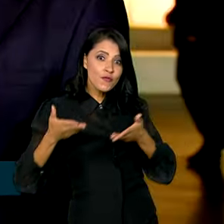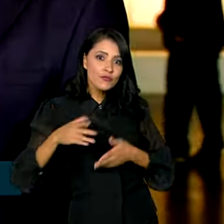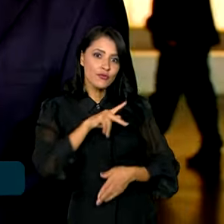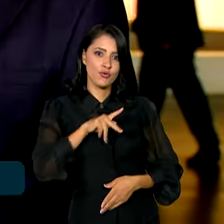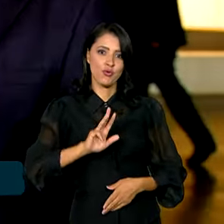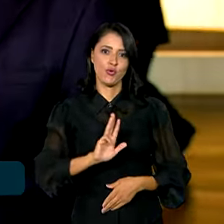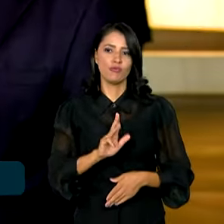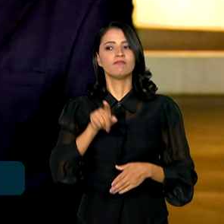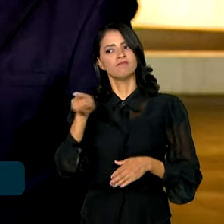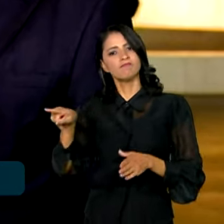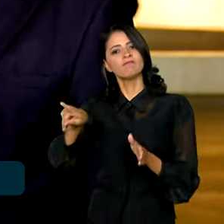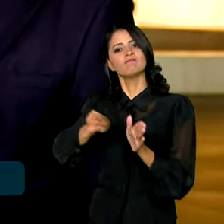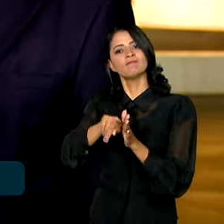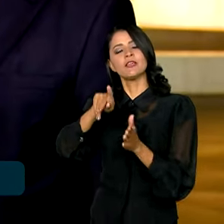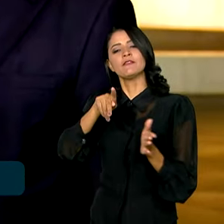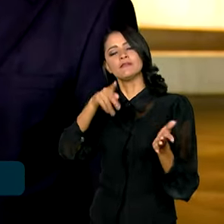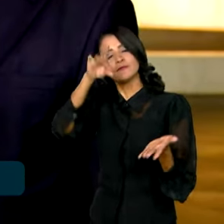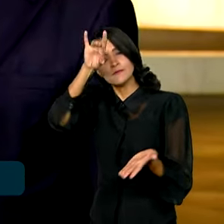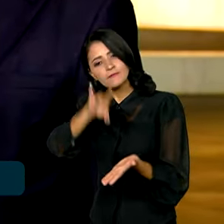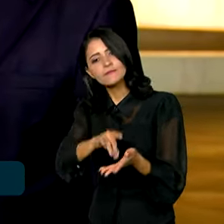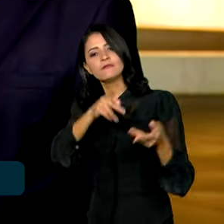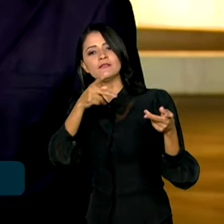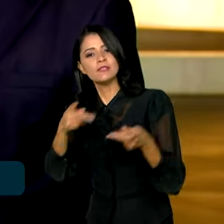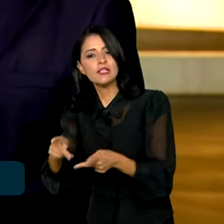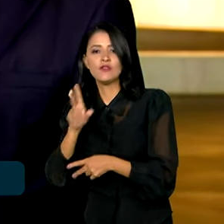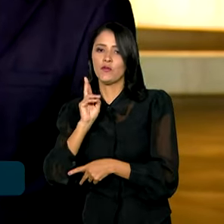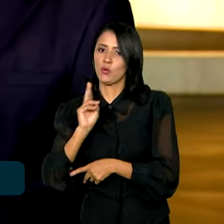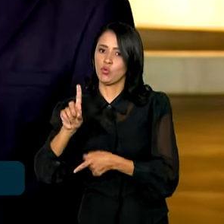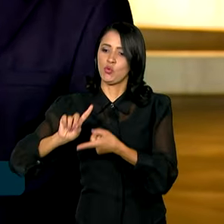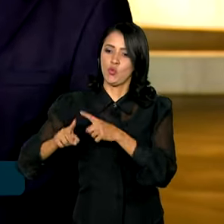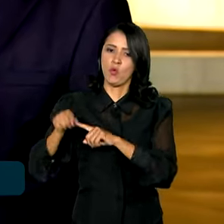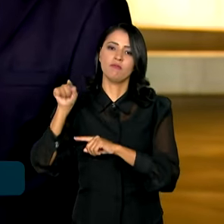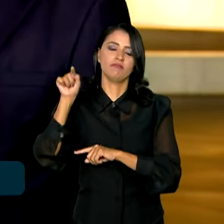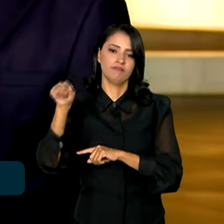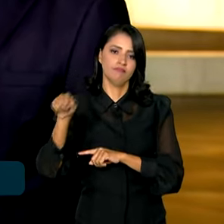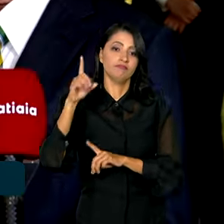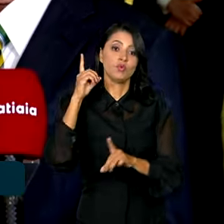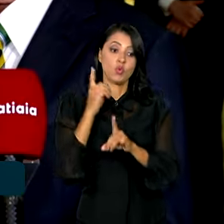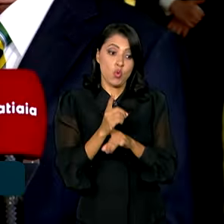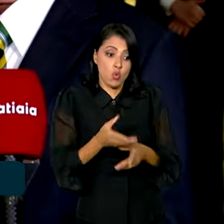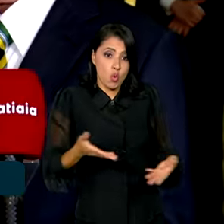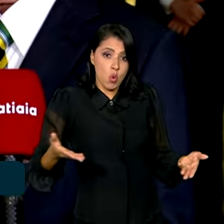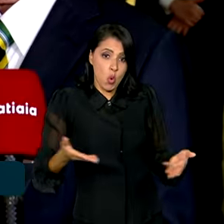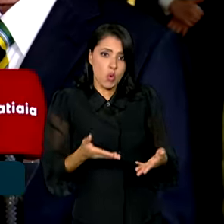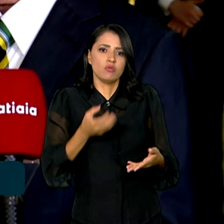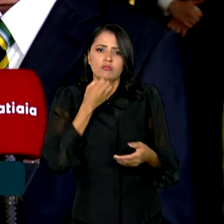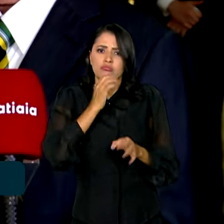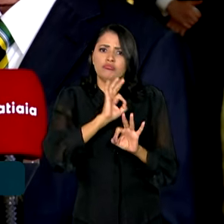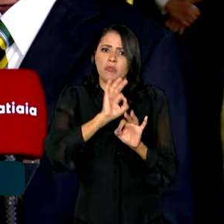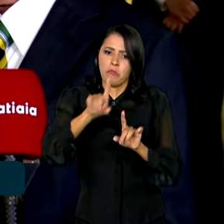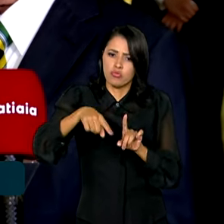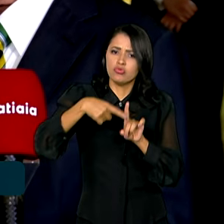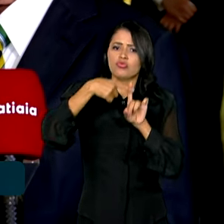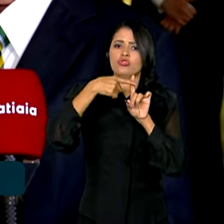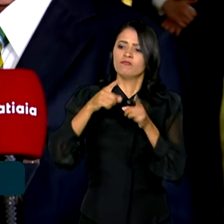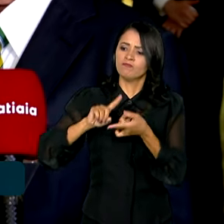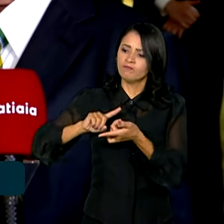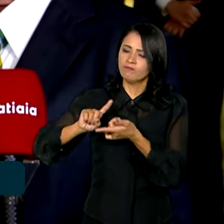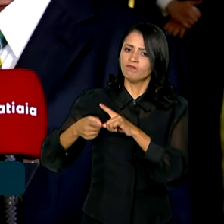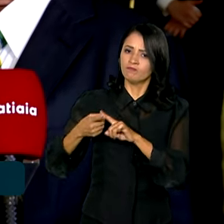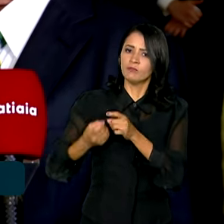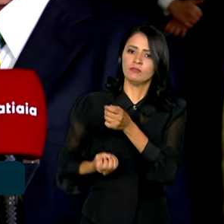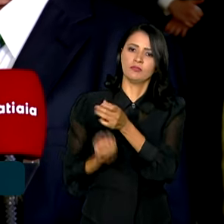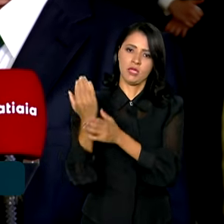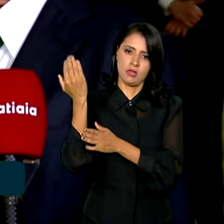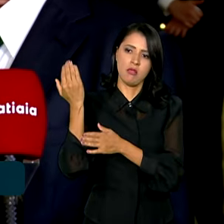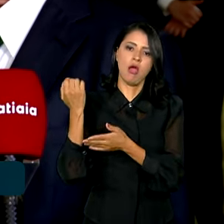Paraguai, que dará continuidade às negociações, e destacou que o encontro de hoje foi positivo para a construção de um tratado.